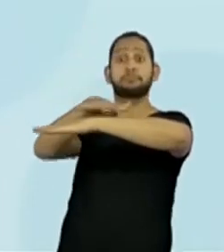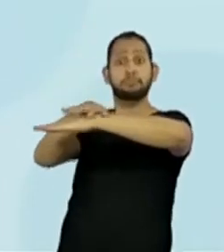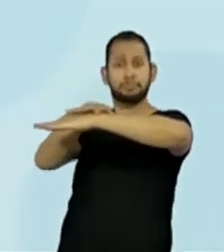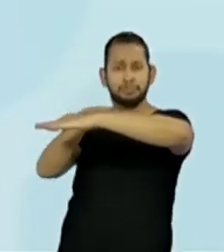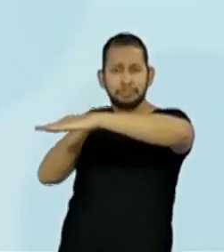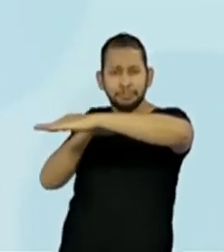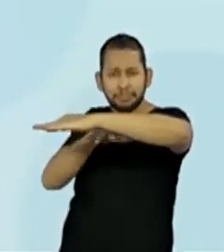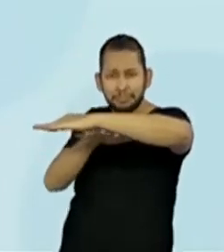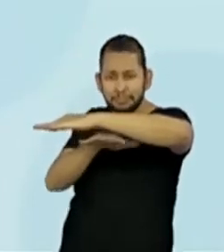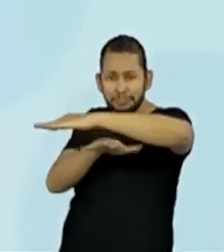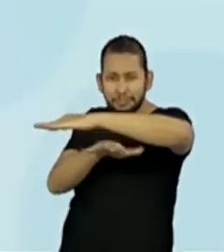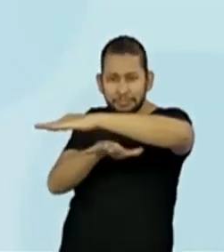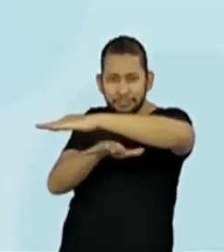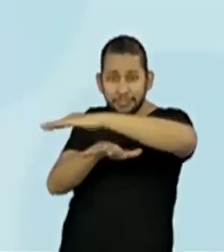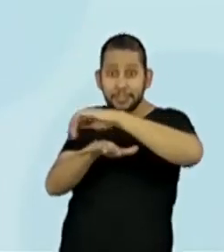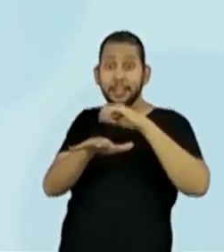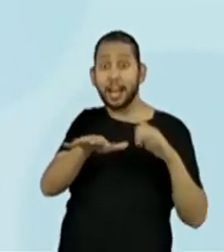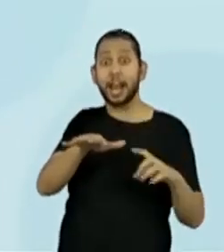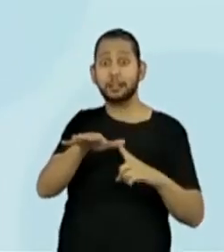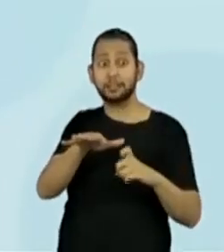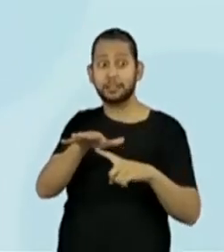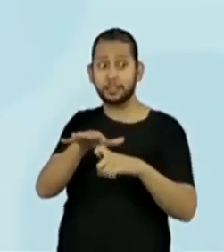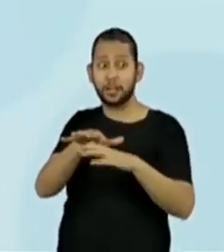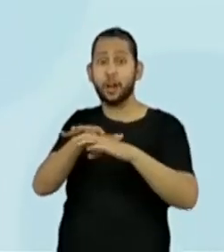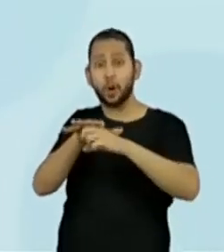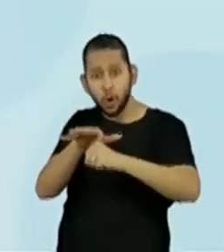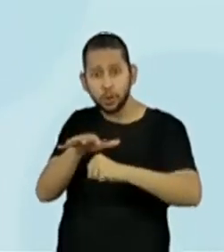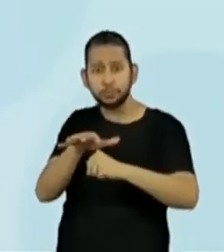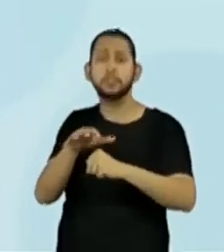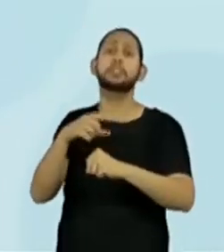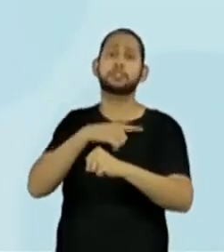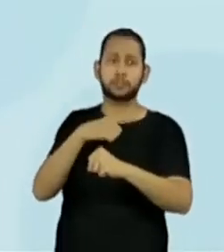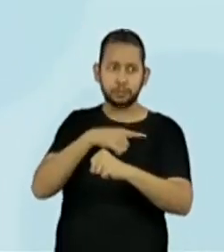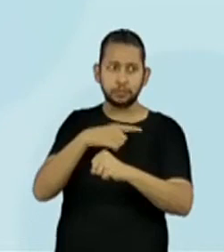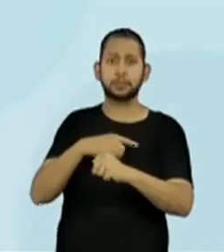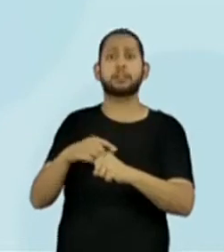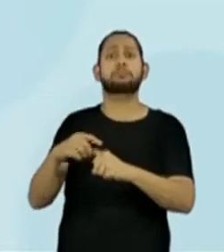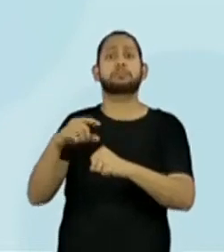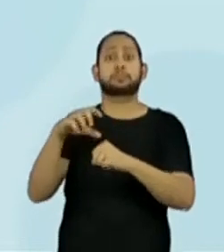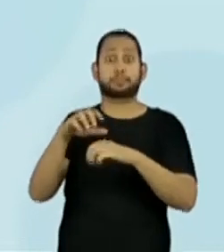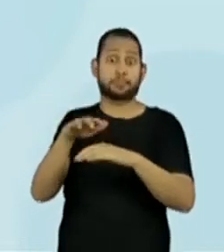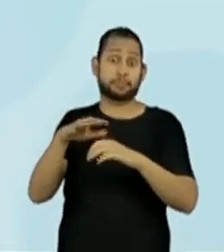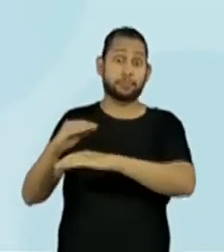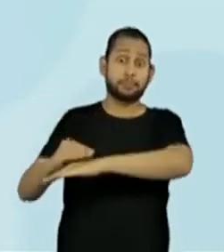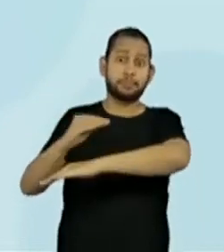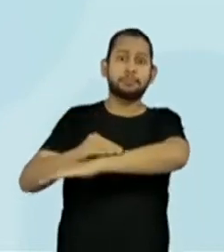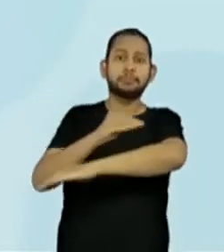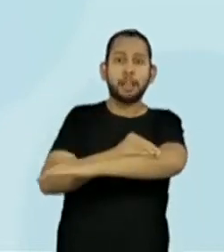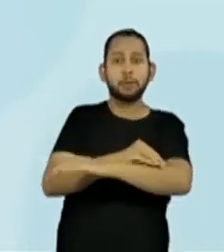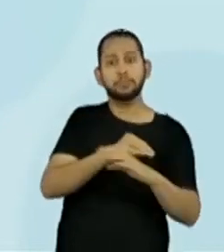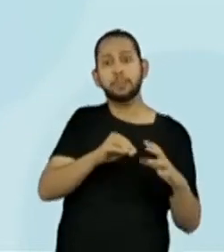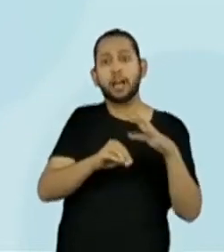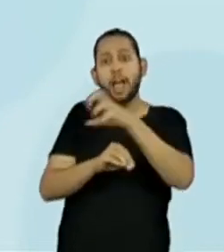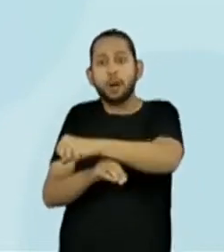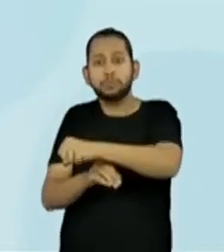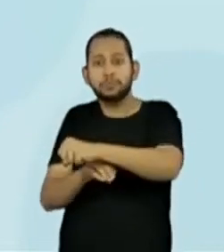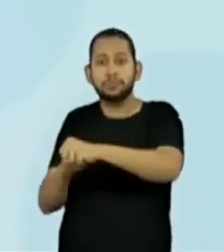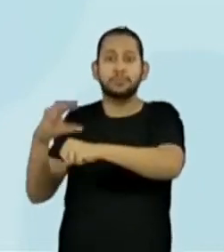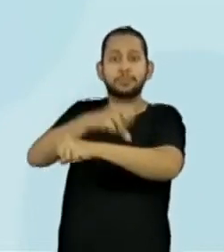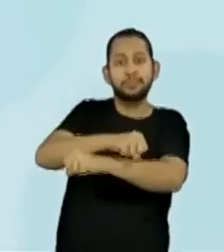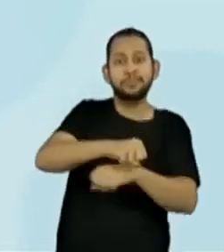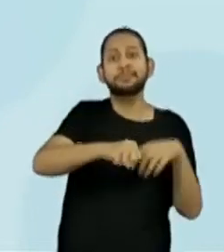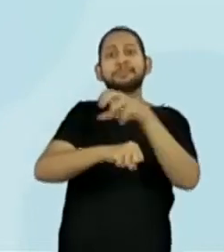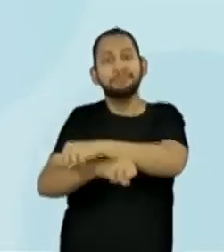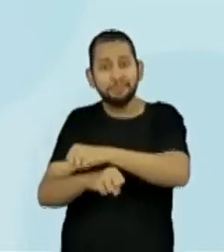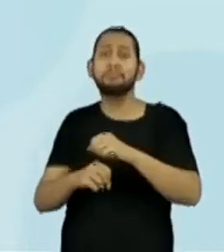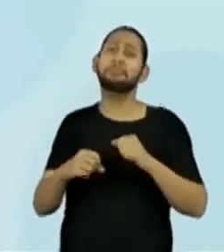serve de alimento para o sapo, e o sapo pode ser o alimento da cobra. Então, vocês estão vendo